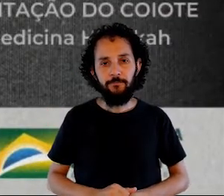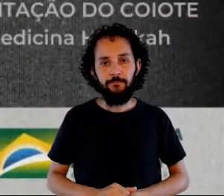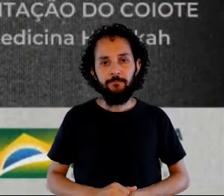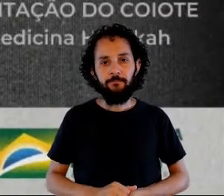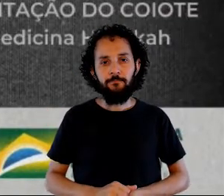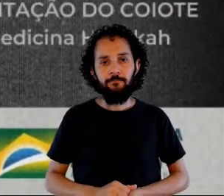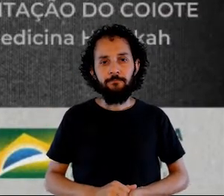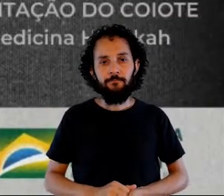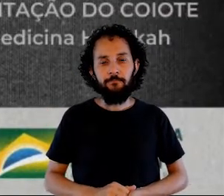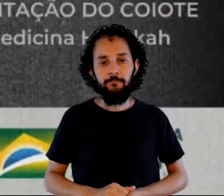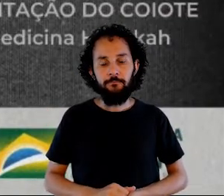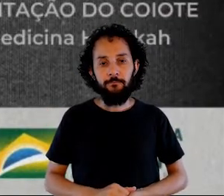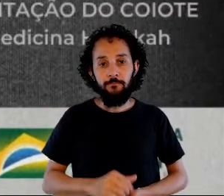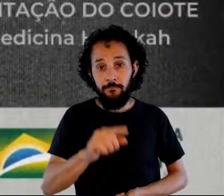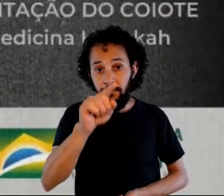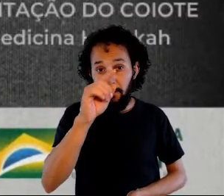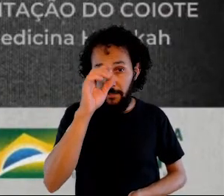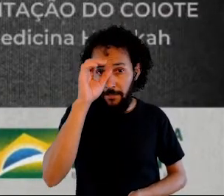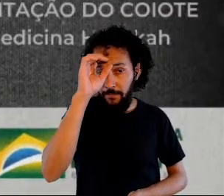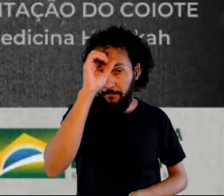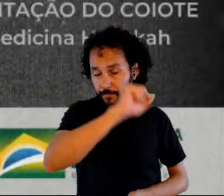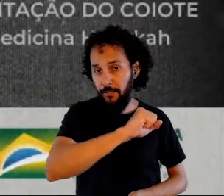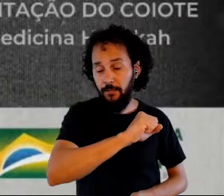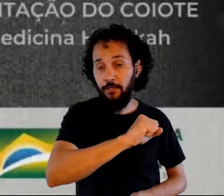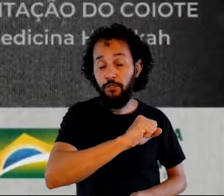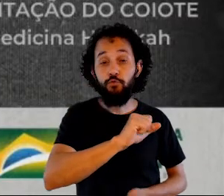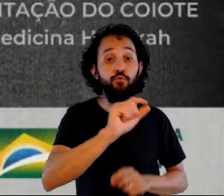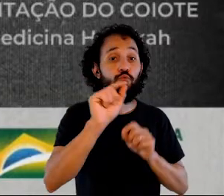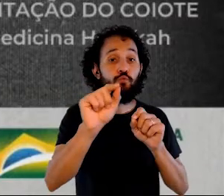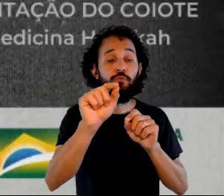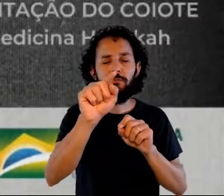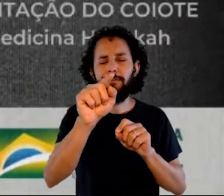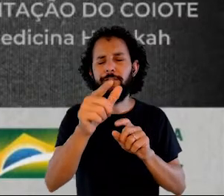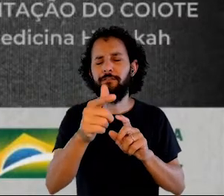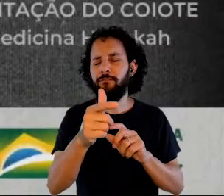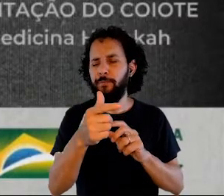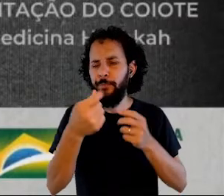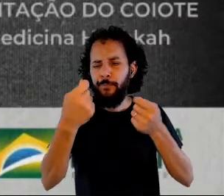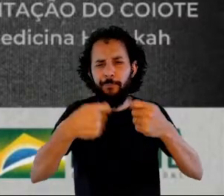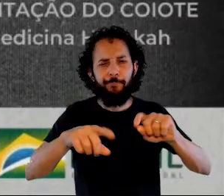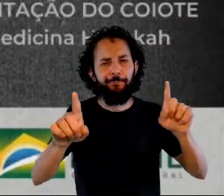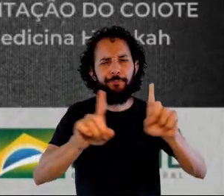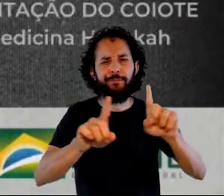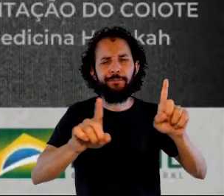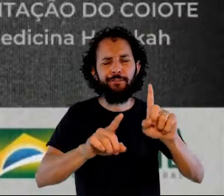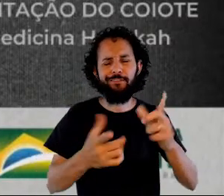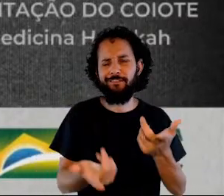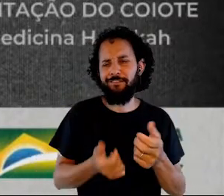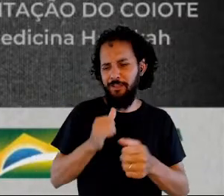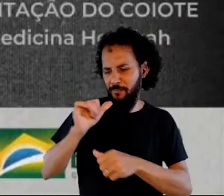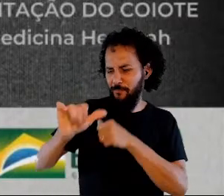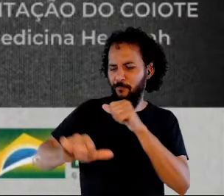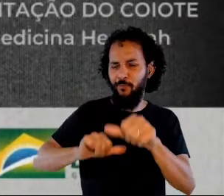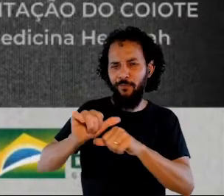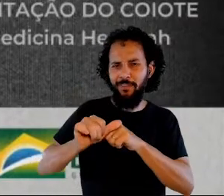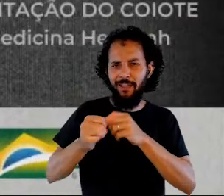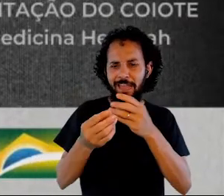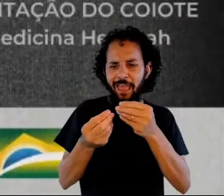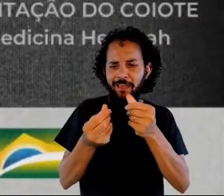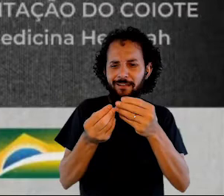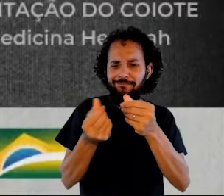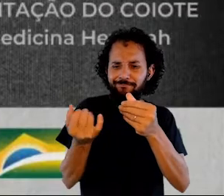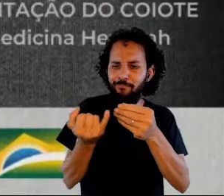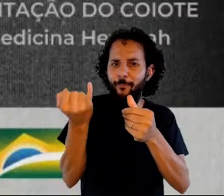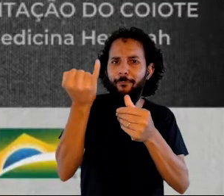Aprende que você não precisa alterar essa preciosa essência só